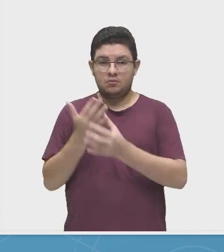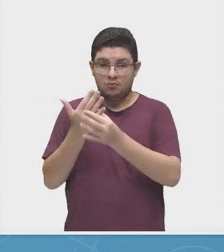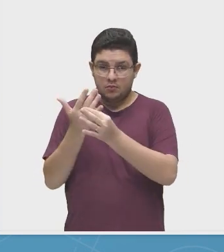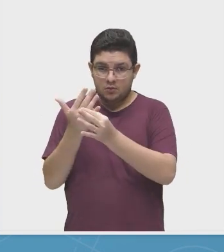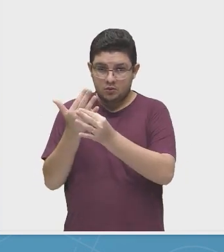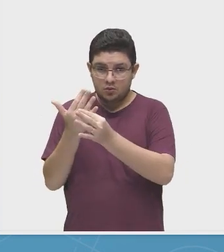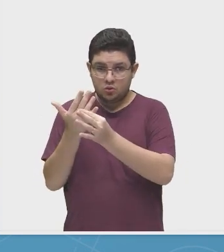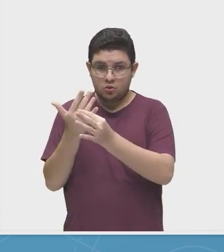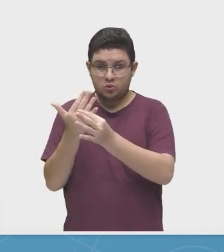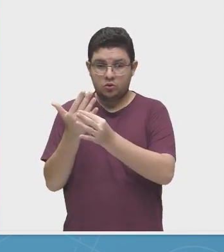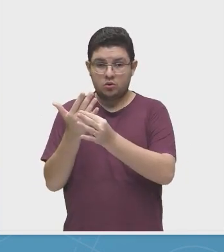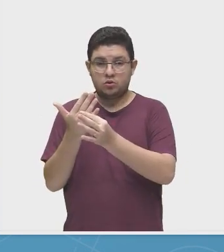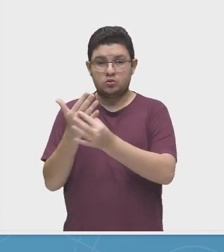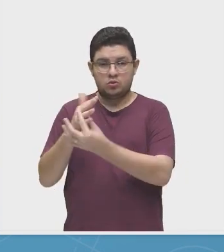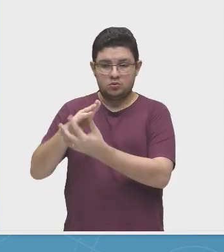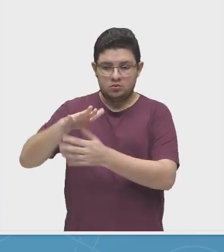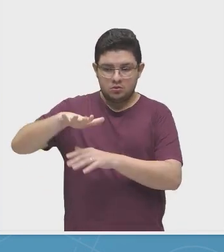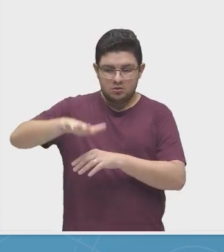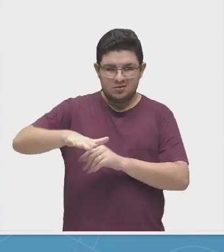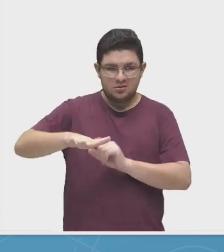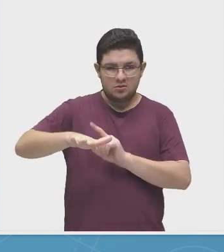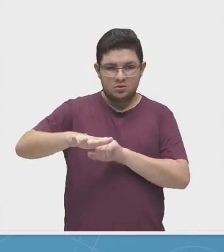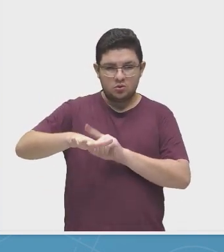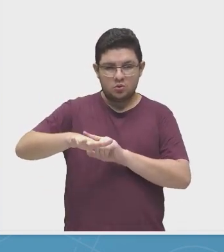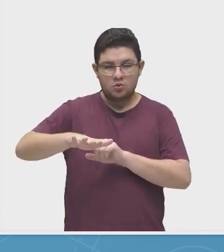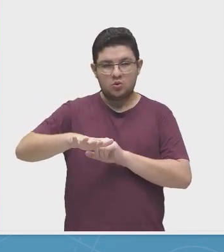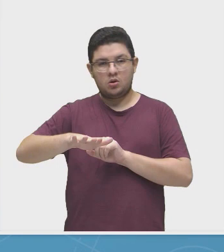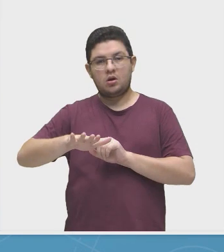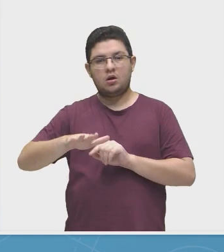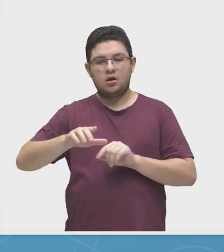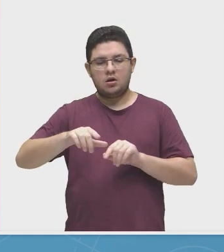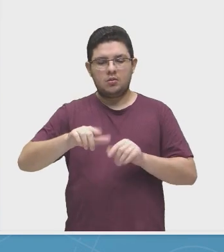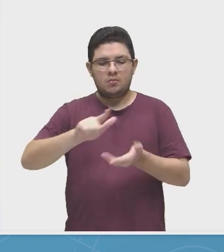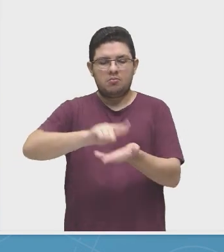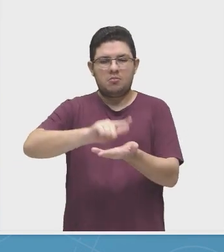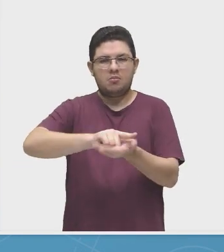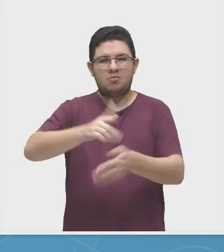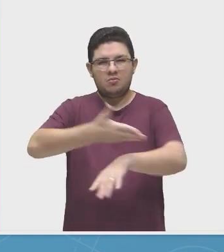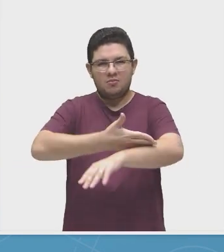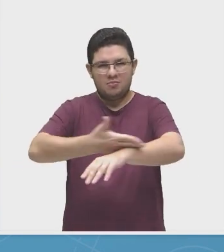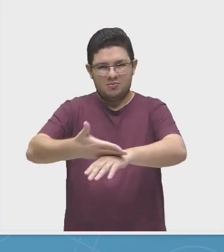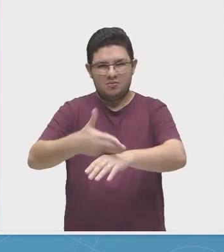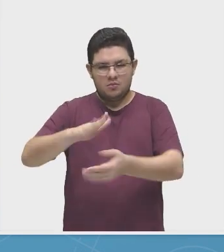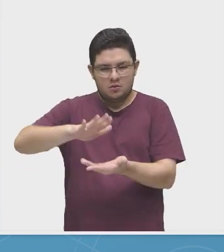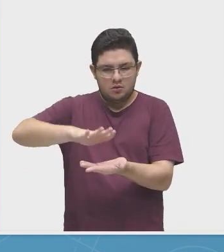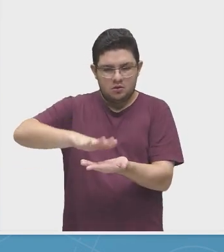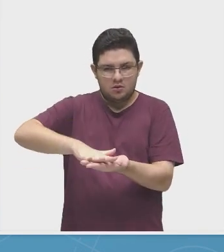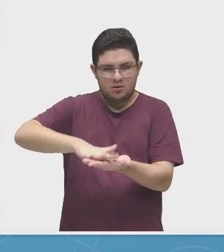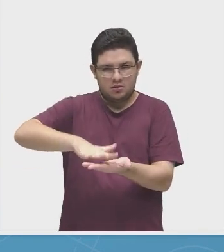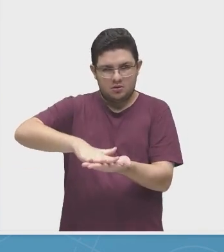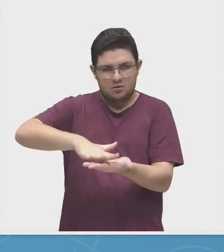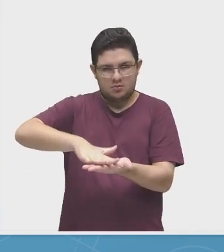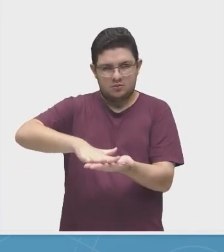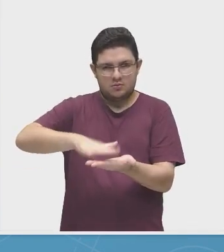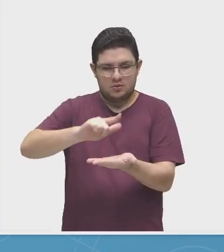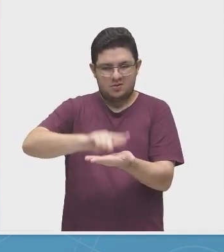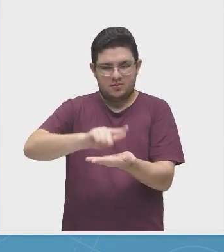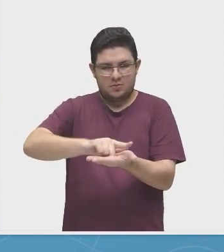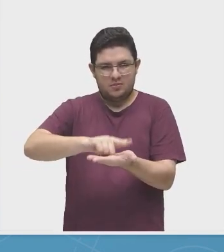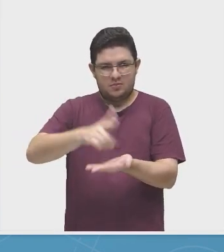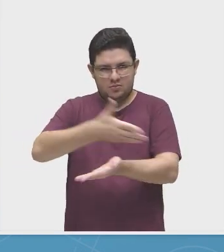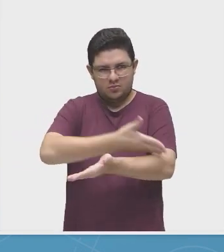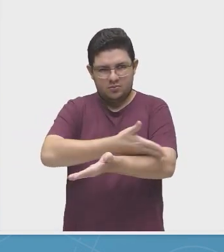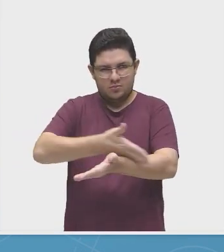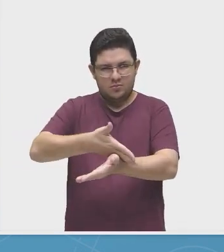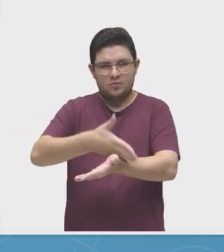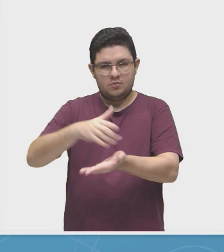né, sobre a página em branco. Tá? Repare que é sobre, então, essa ideia de sobre